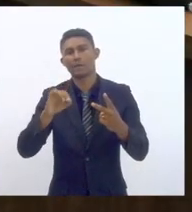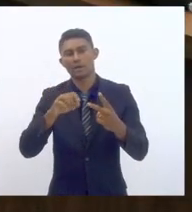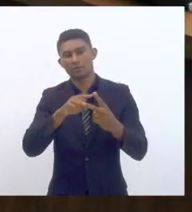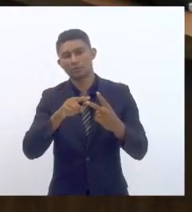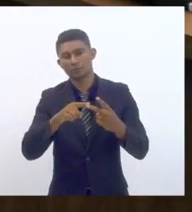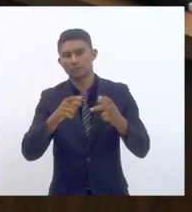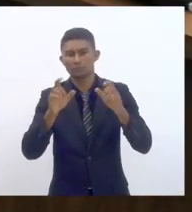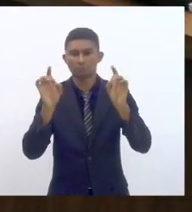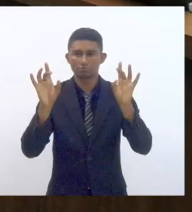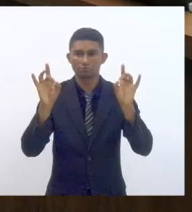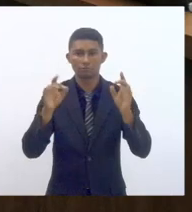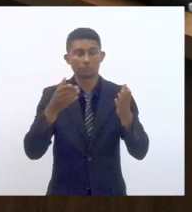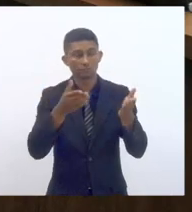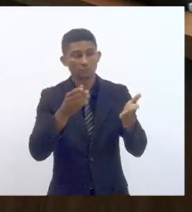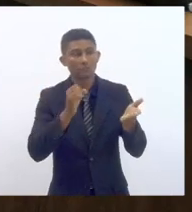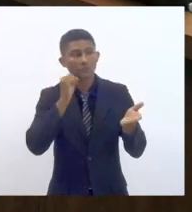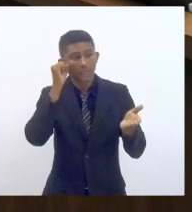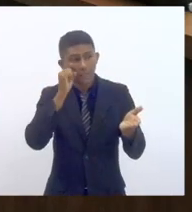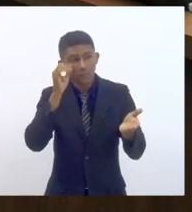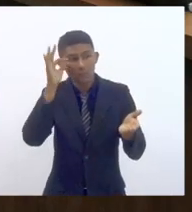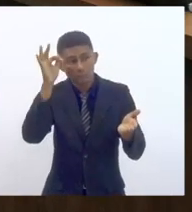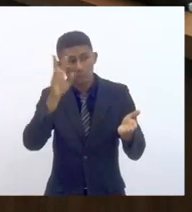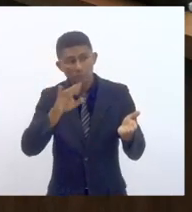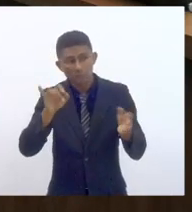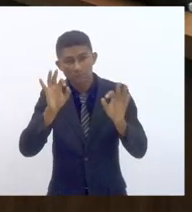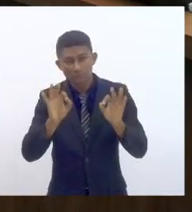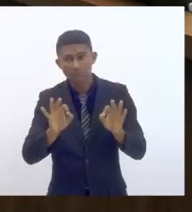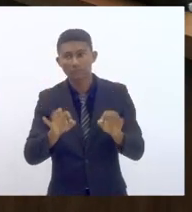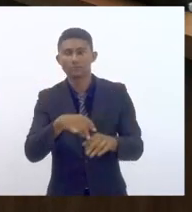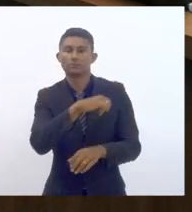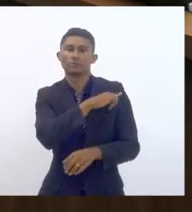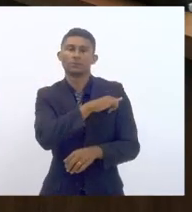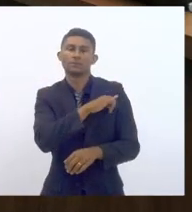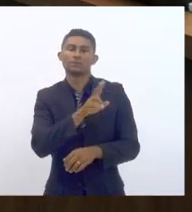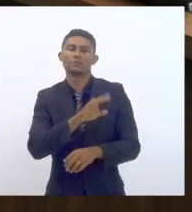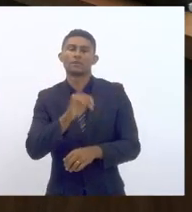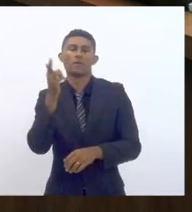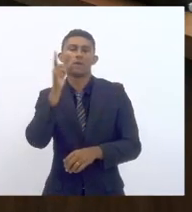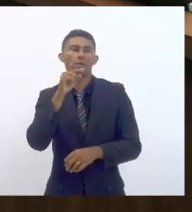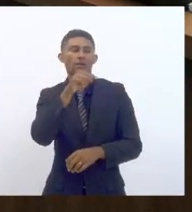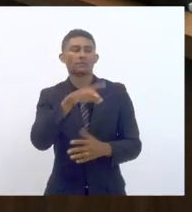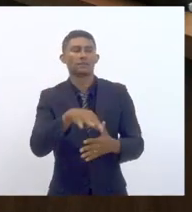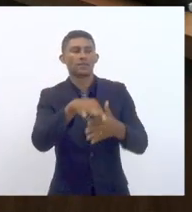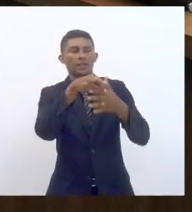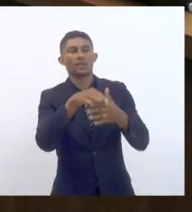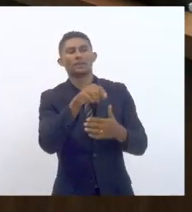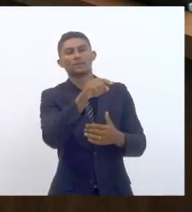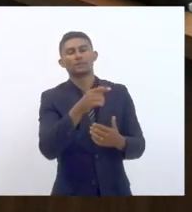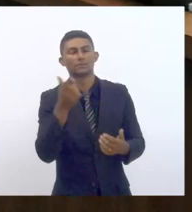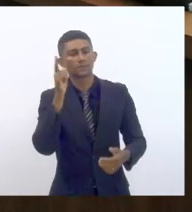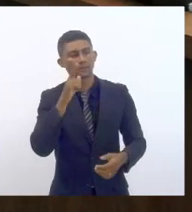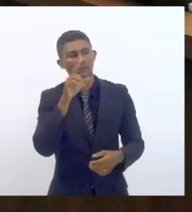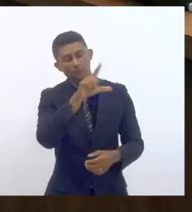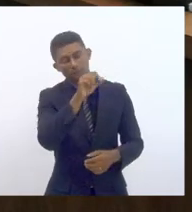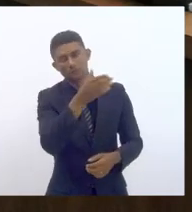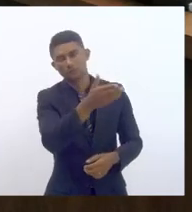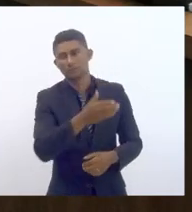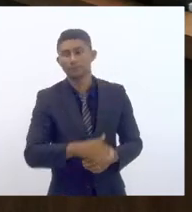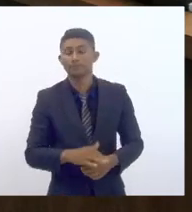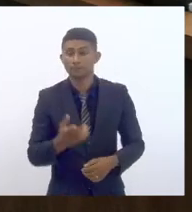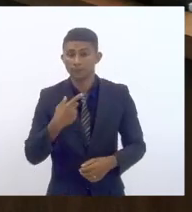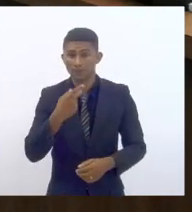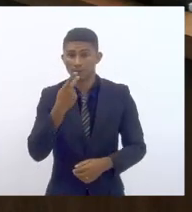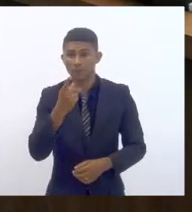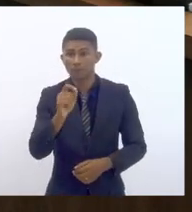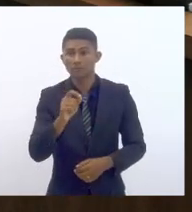o futuro senador da República. O Rio de Janeiro vai exportar uma liderança grande. Então, de modo que eu quero dizer que como